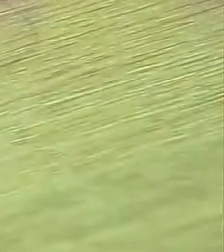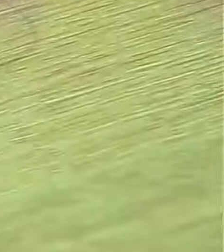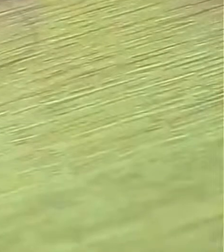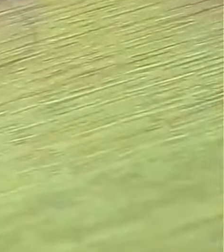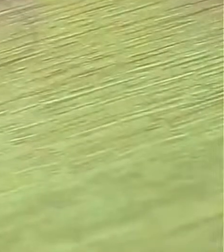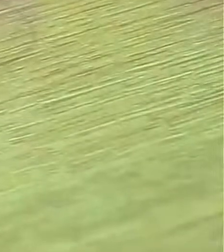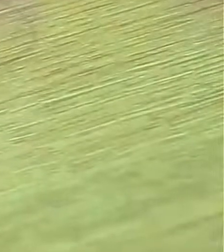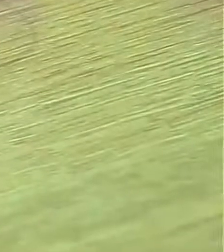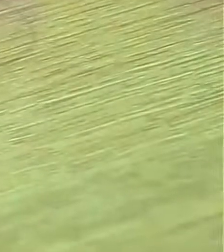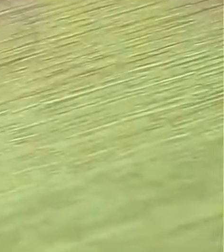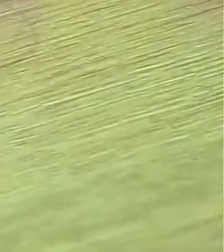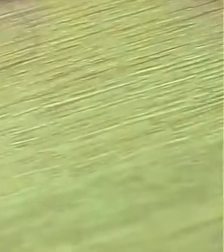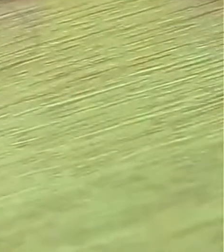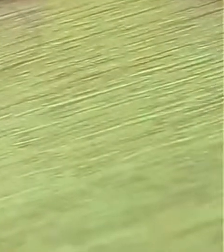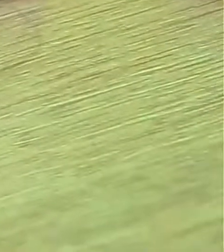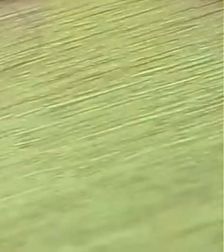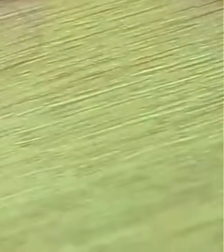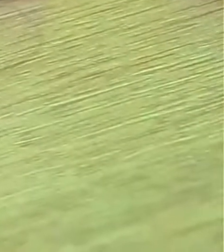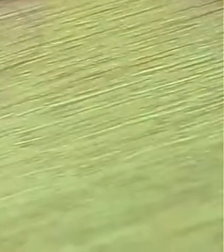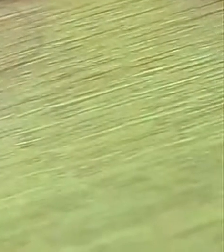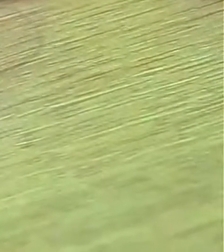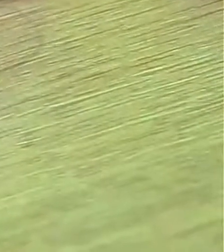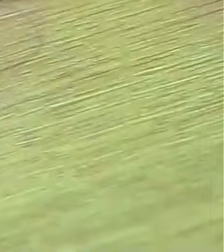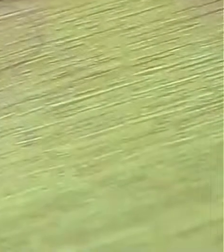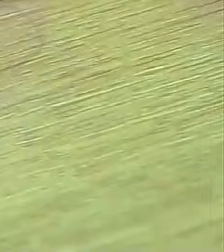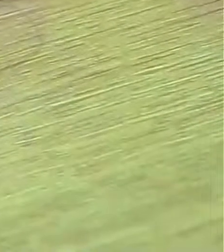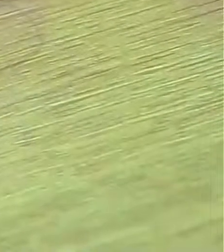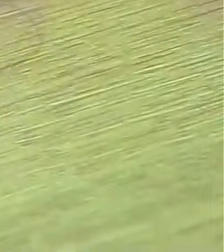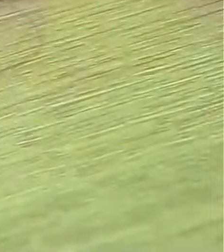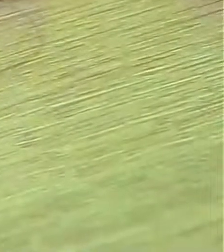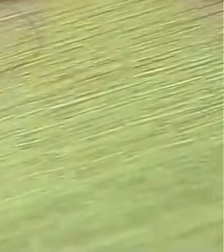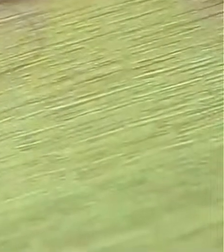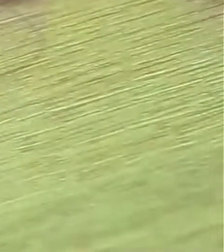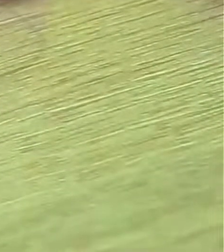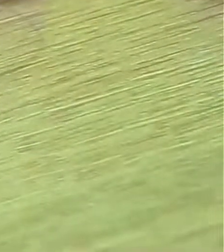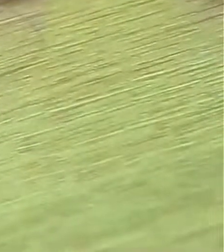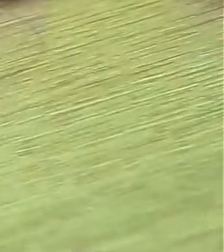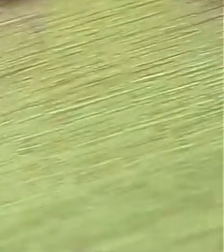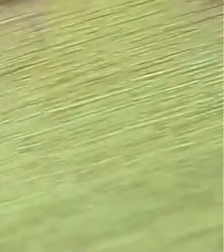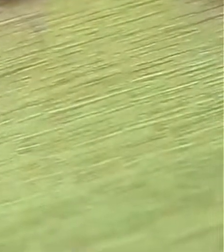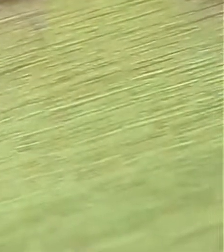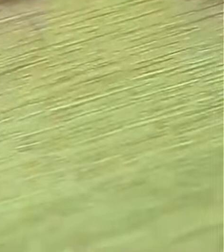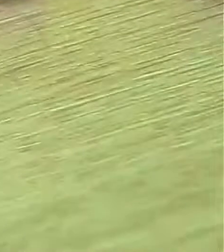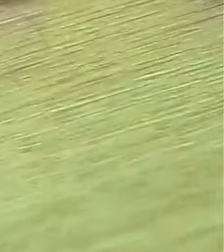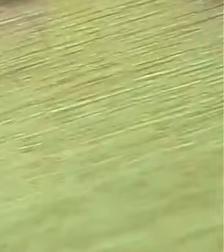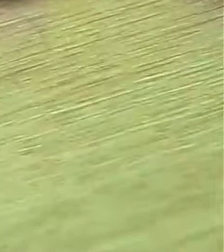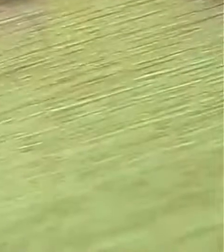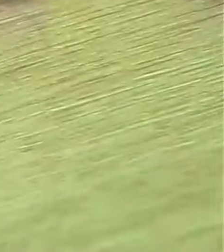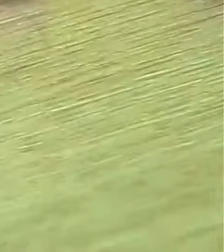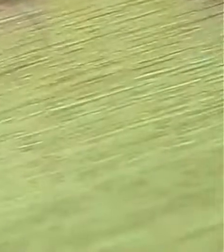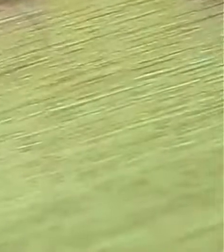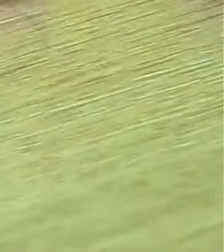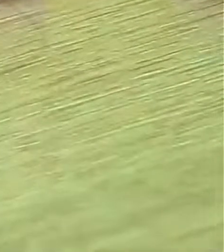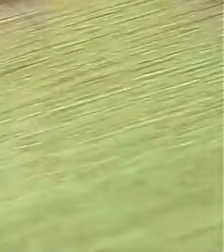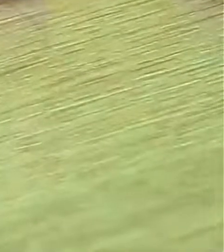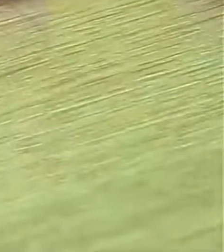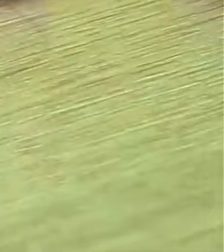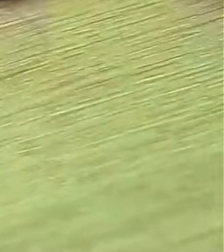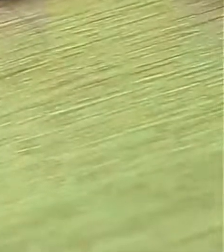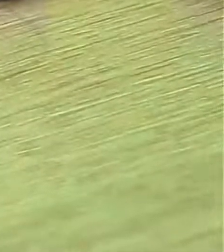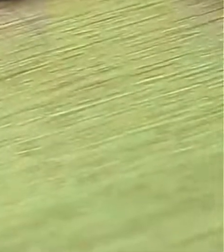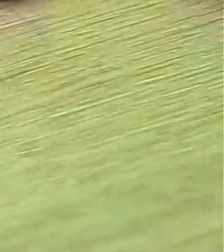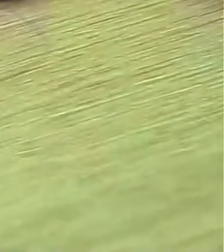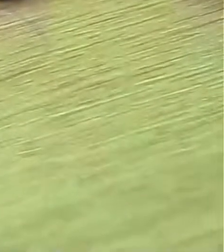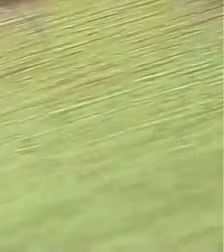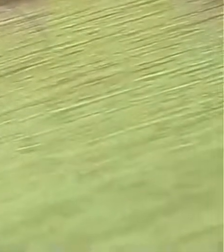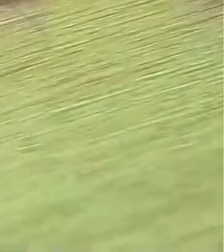aí o que aconteceu aqui. Ele detectou um polo, certo? O polo sul, porque ele virou. Professora, vamos fazer de novo. Olha só, eu